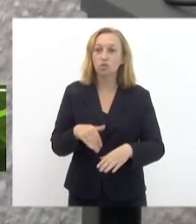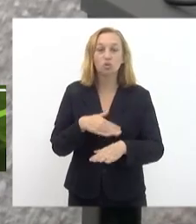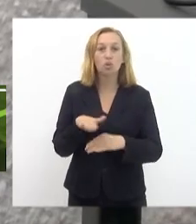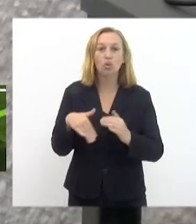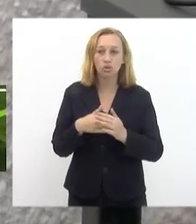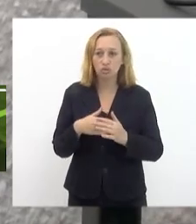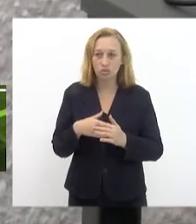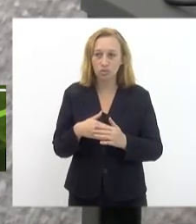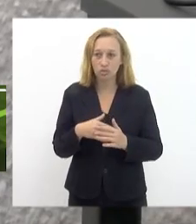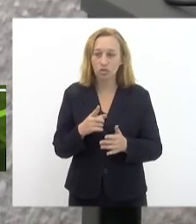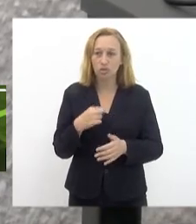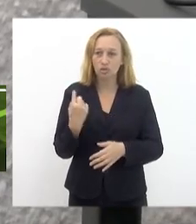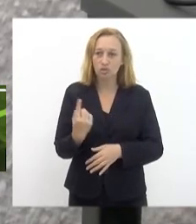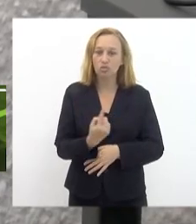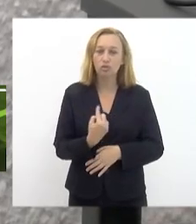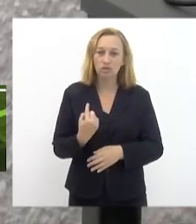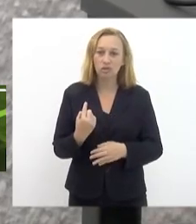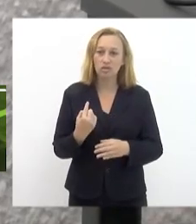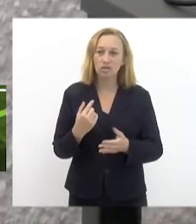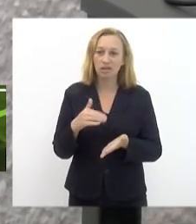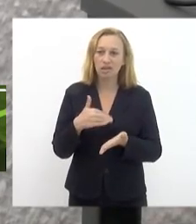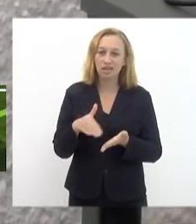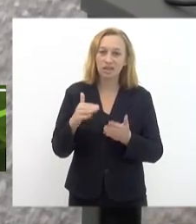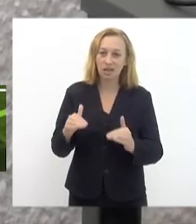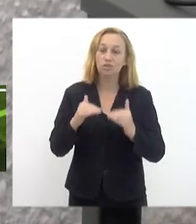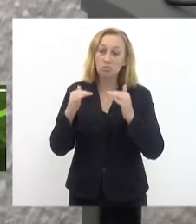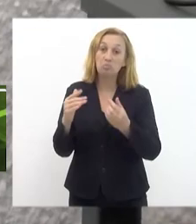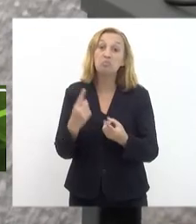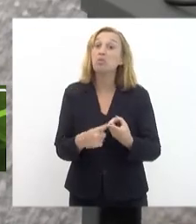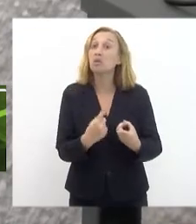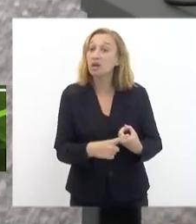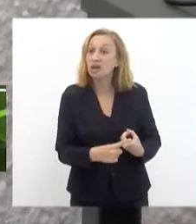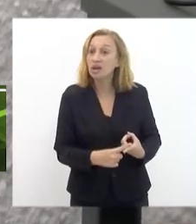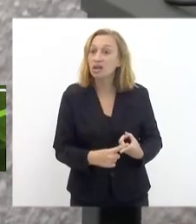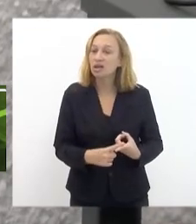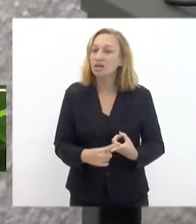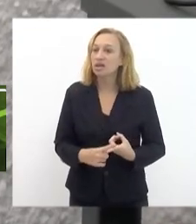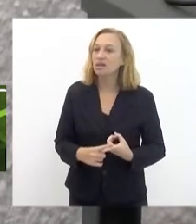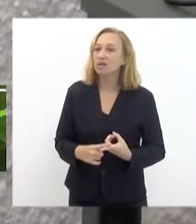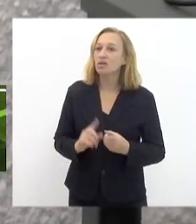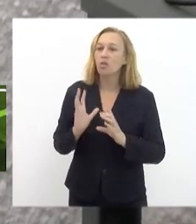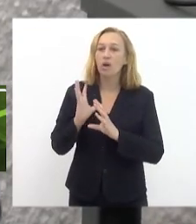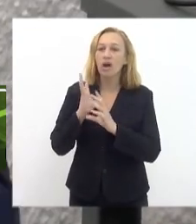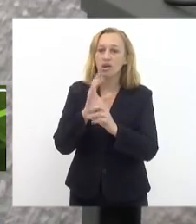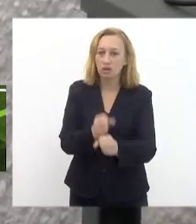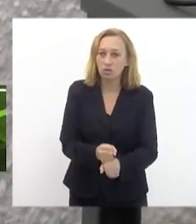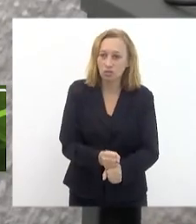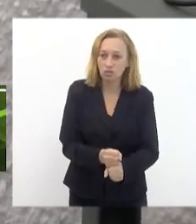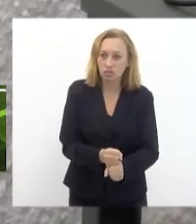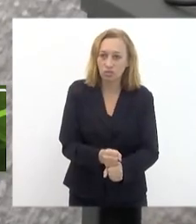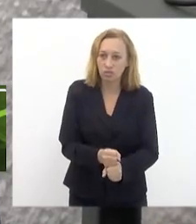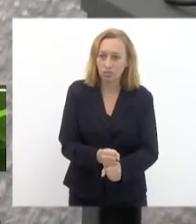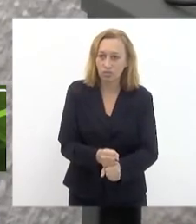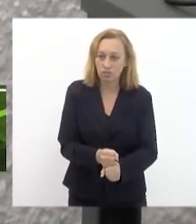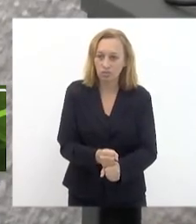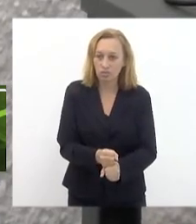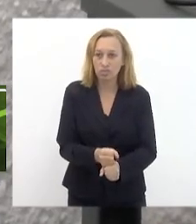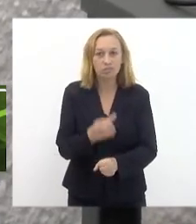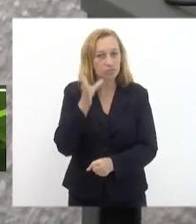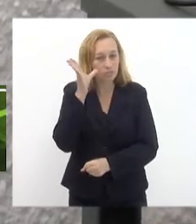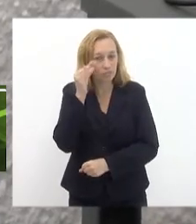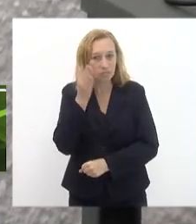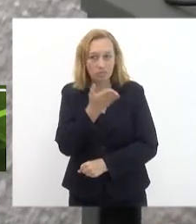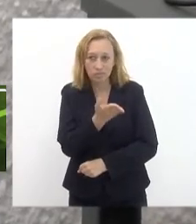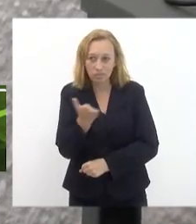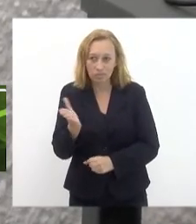todos os nossos superintendentes porque aí eu queria um breve resumo que eu acho que tem um grande interesse